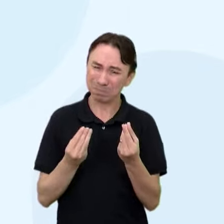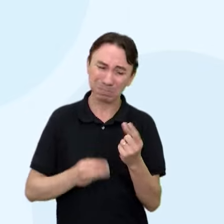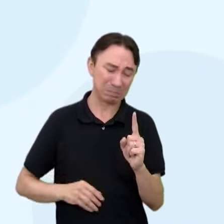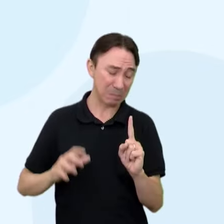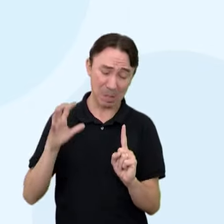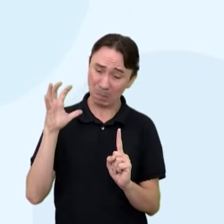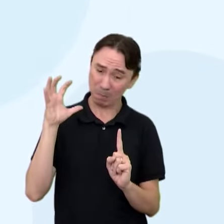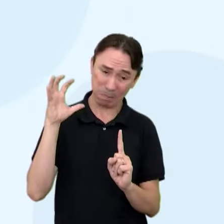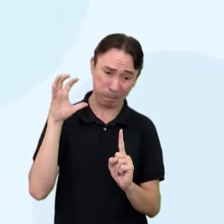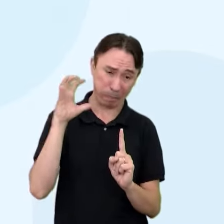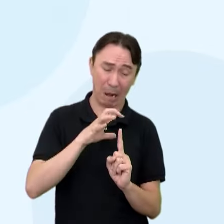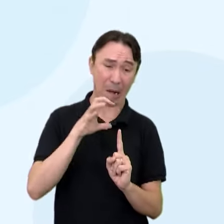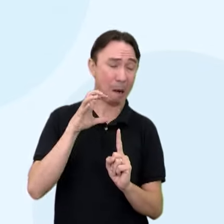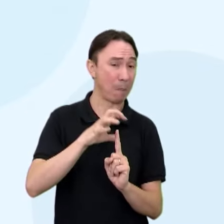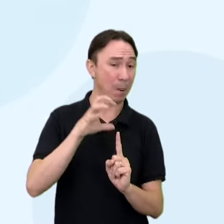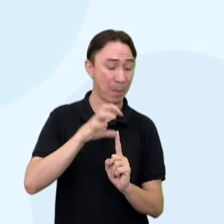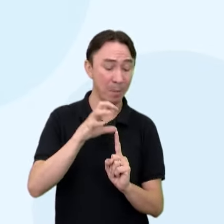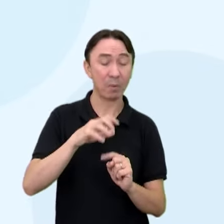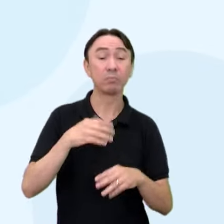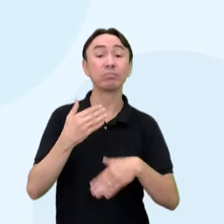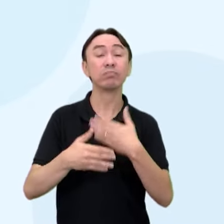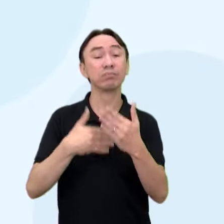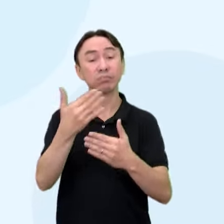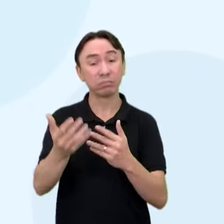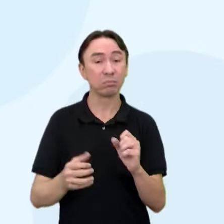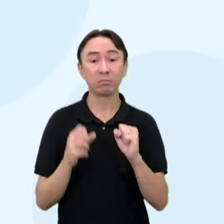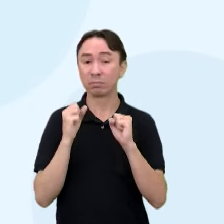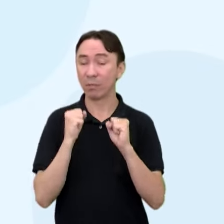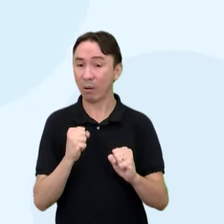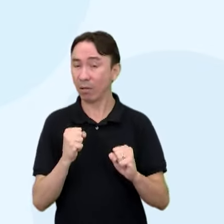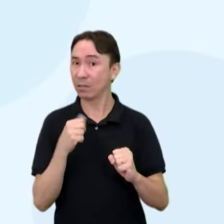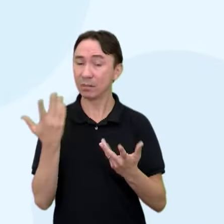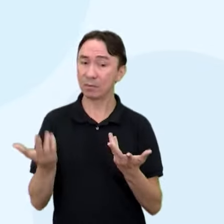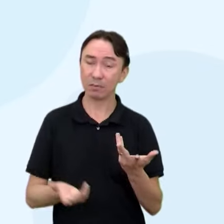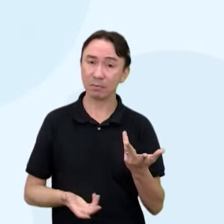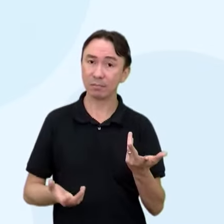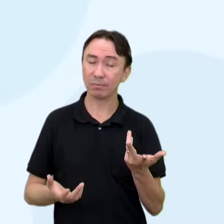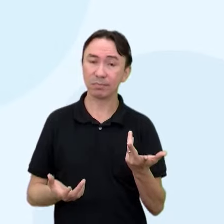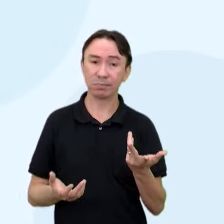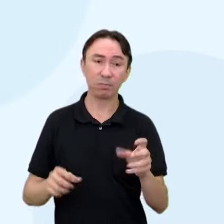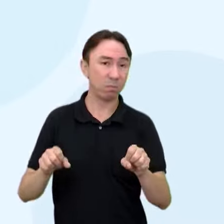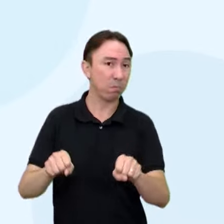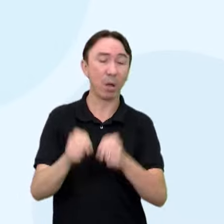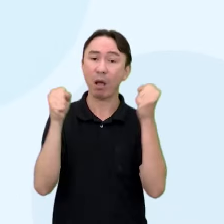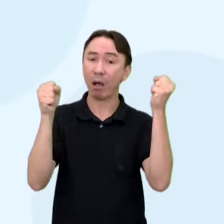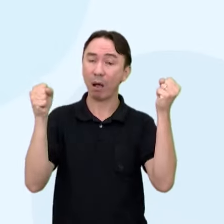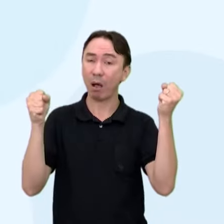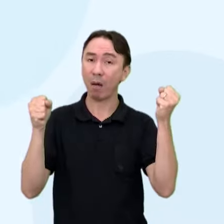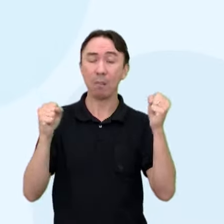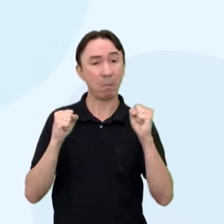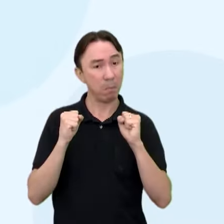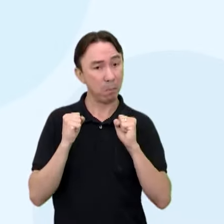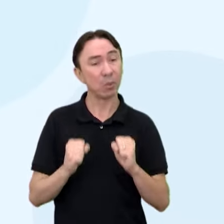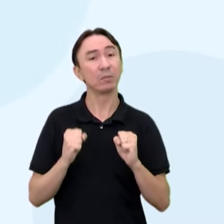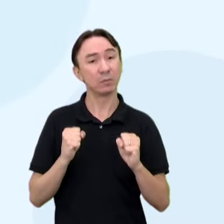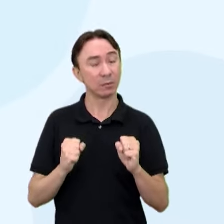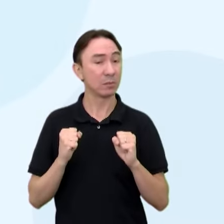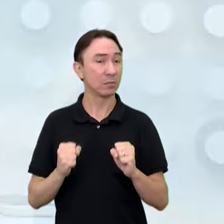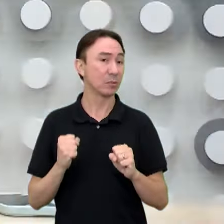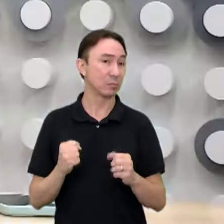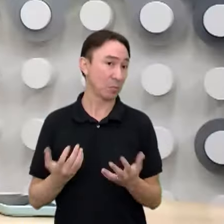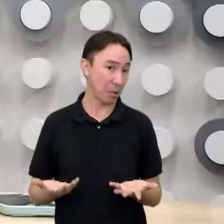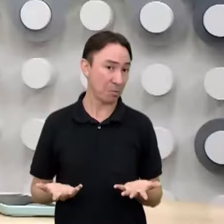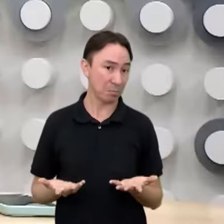ela pode aí com o passar do tempo sofrer algum processo de quebra, né? E isso pode até